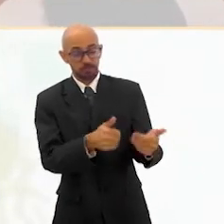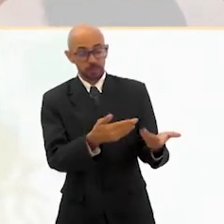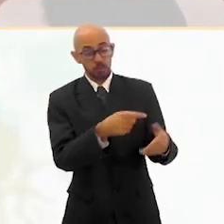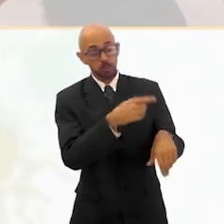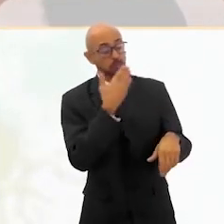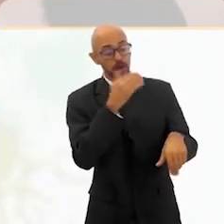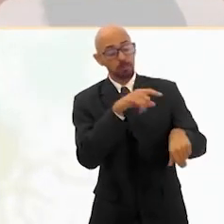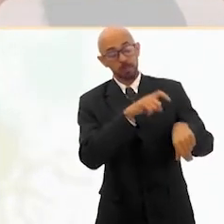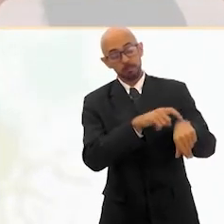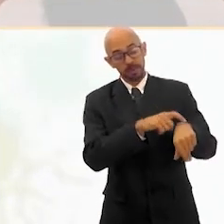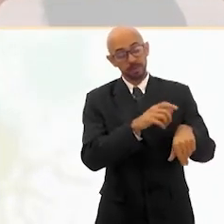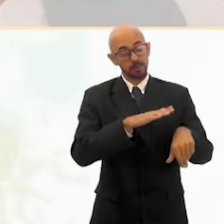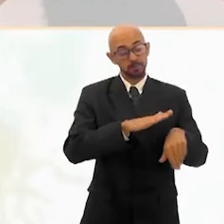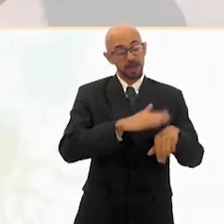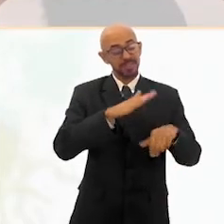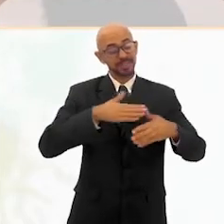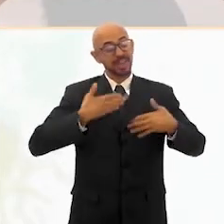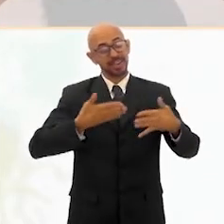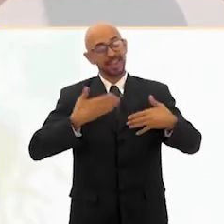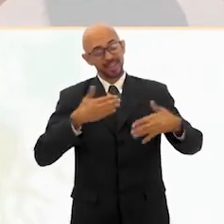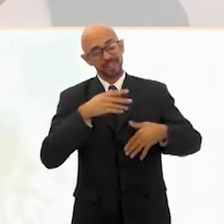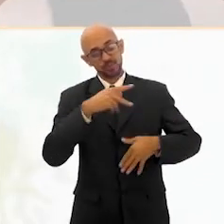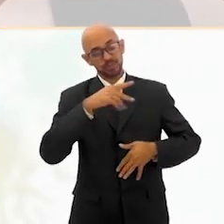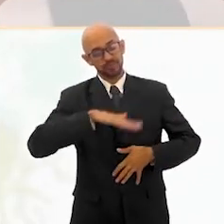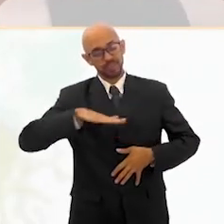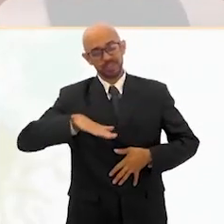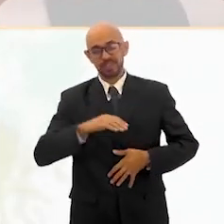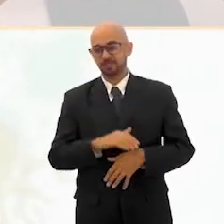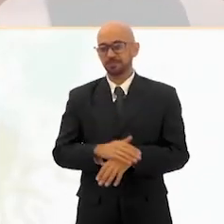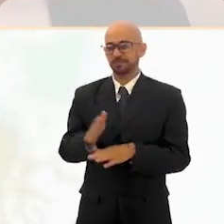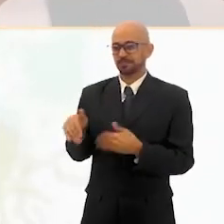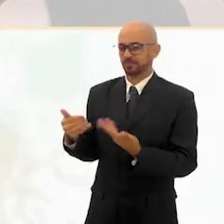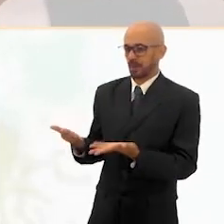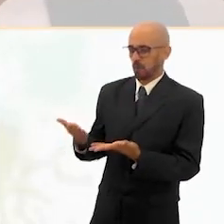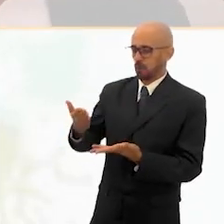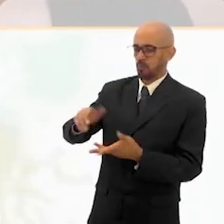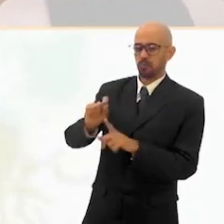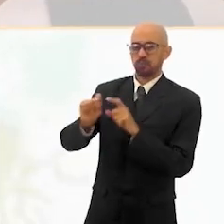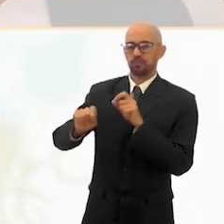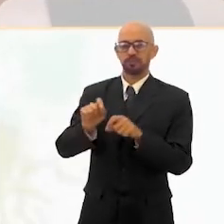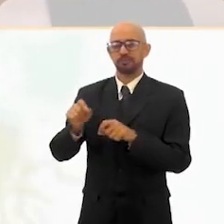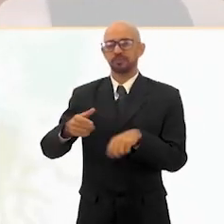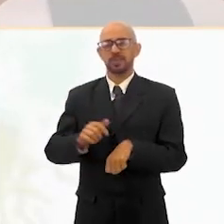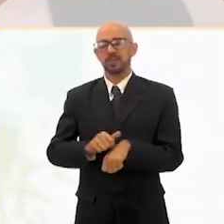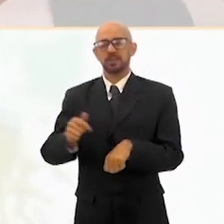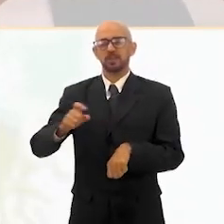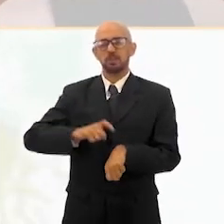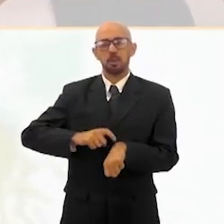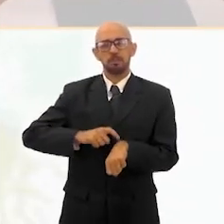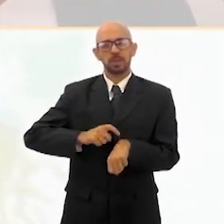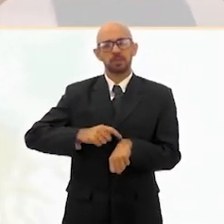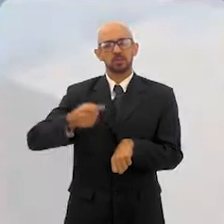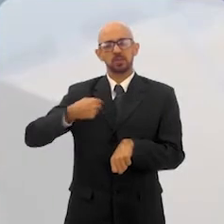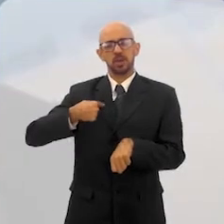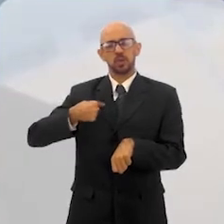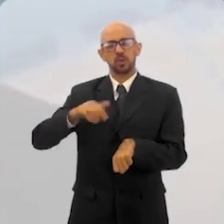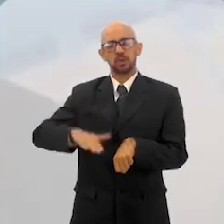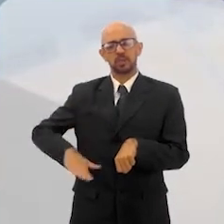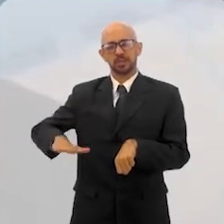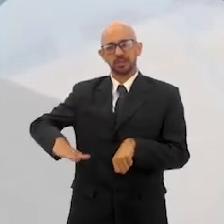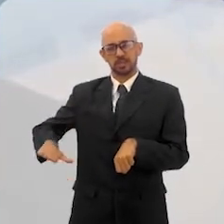momento mais alegre você lembra dessa época? Bom, assim, na época que eu